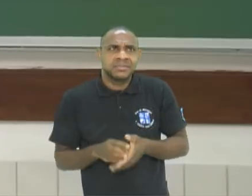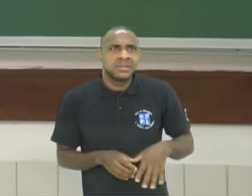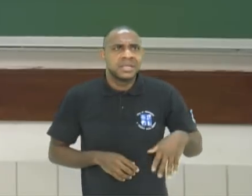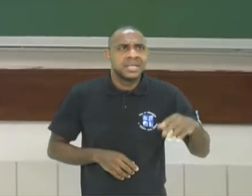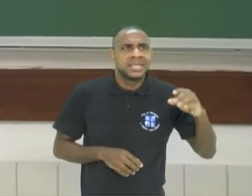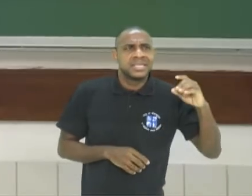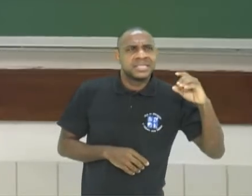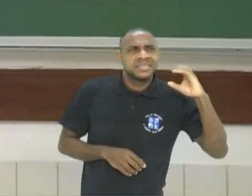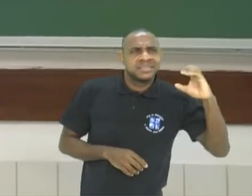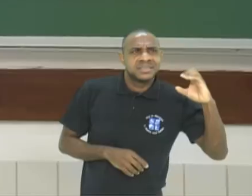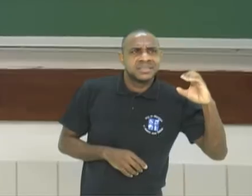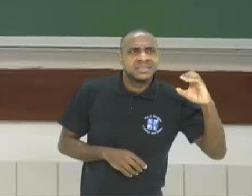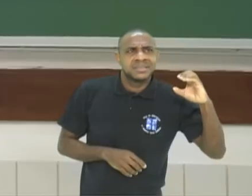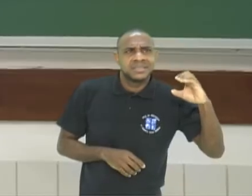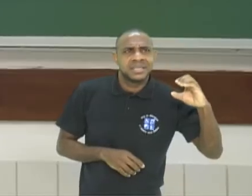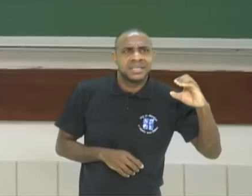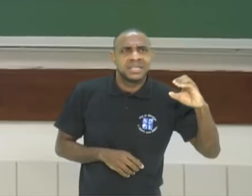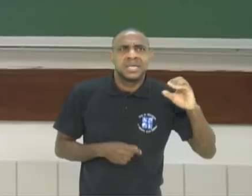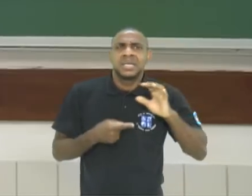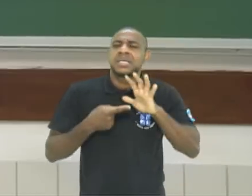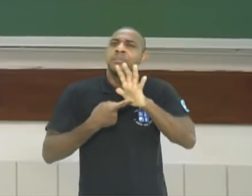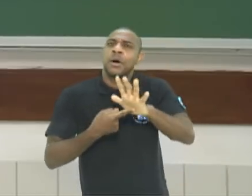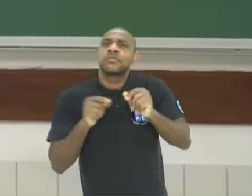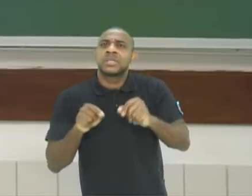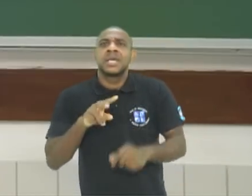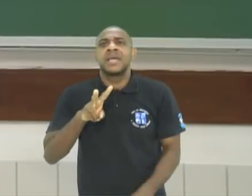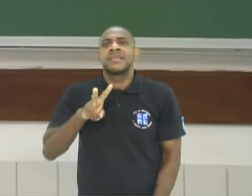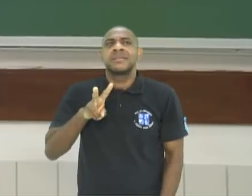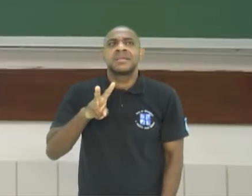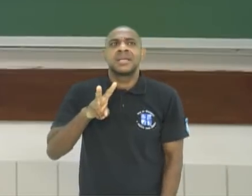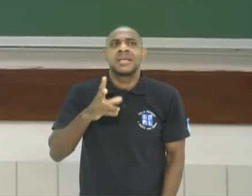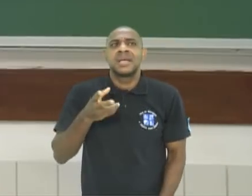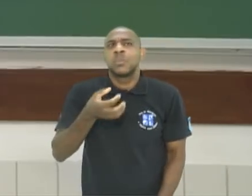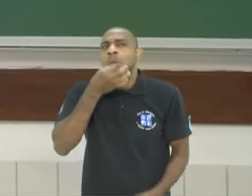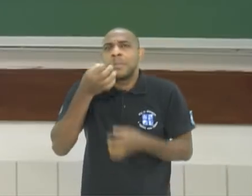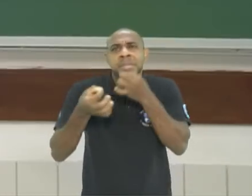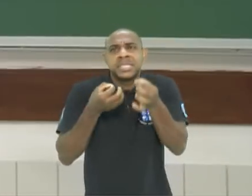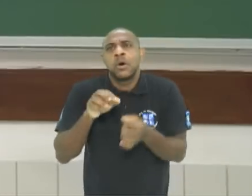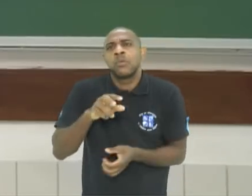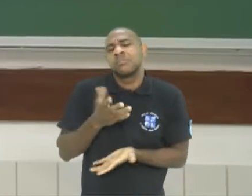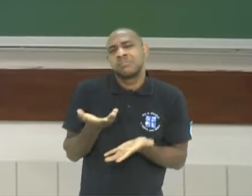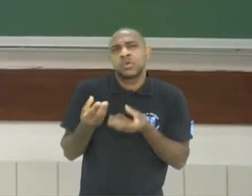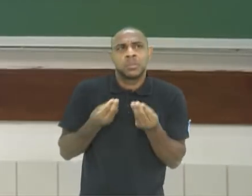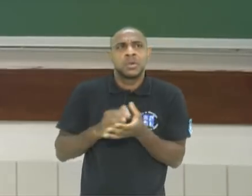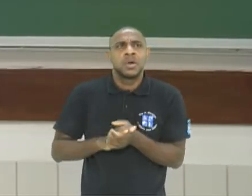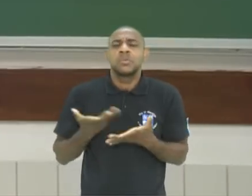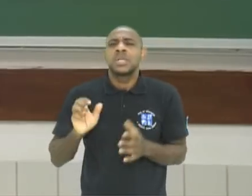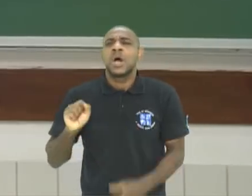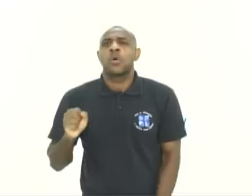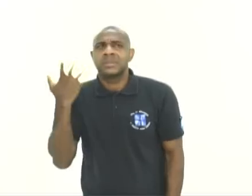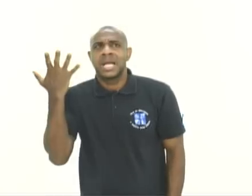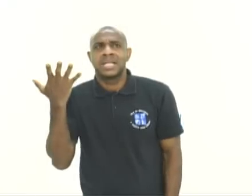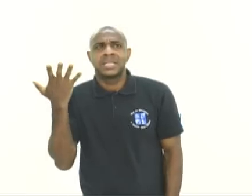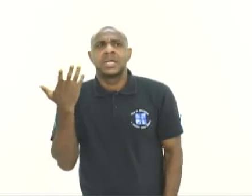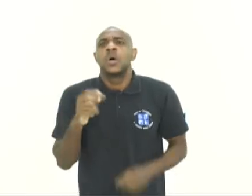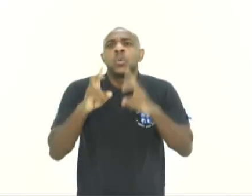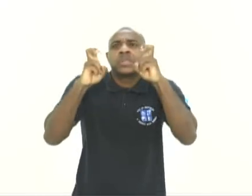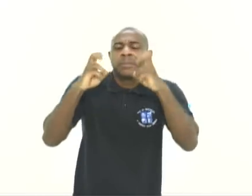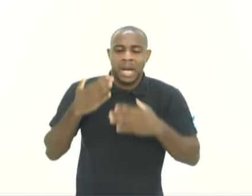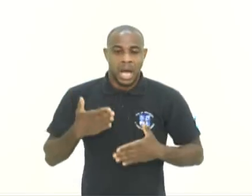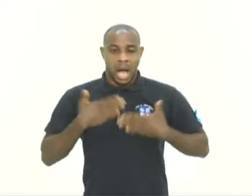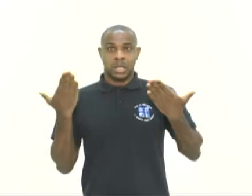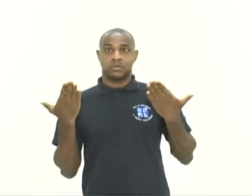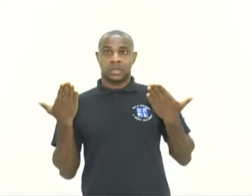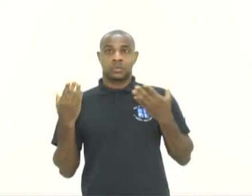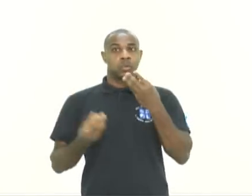vista. Então, quando será que acontece uma polêmica? Quando que existe uma coisa polêmica? Quando gera